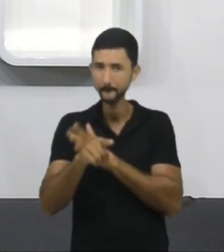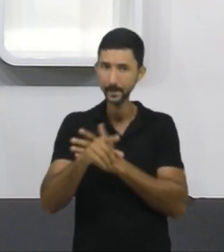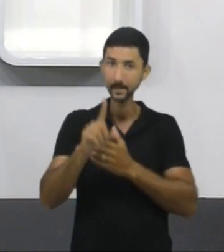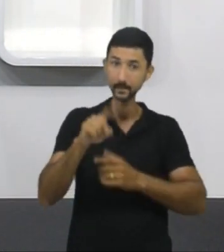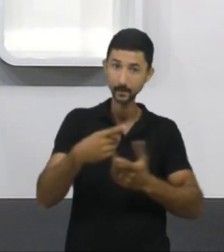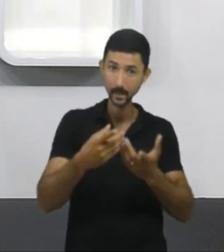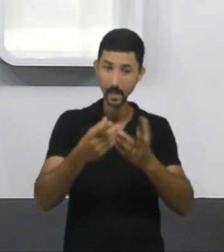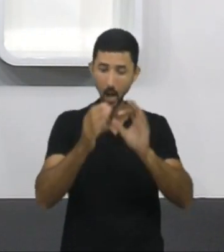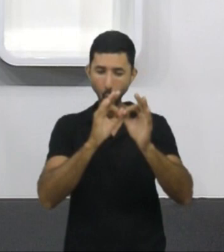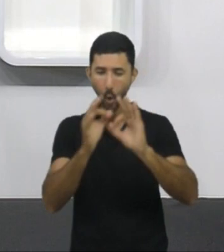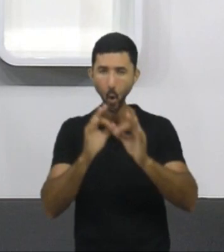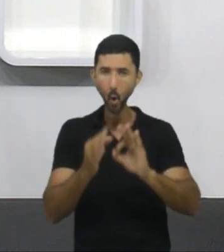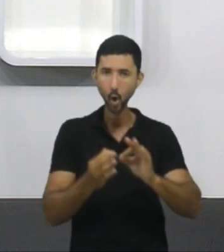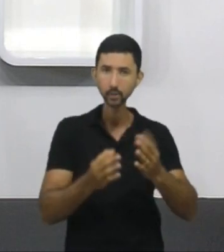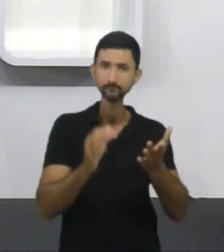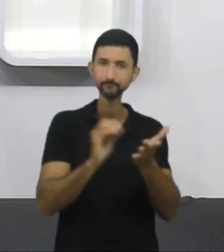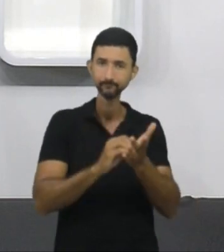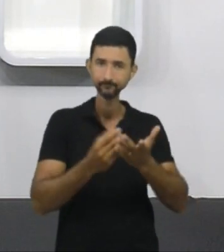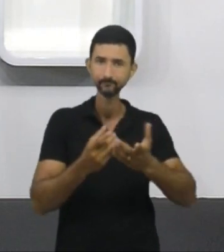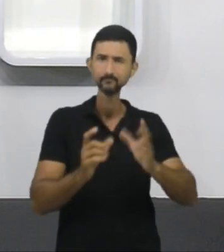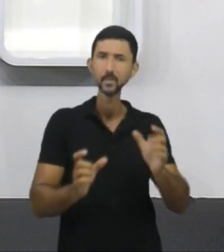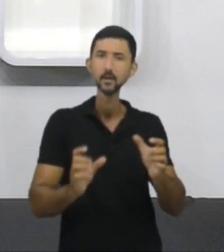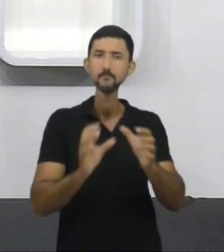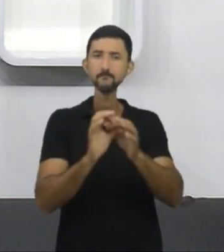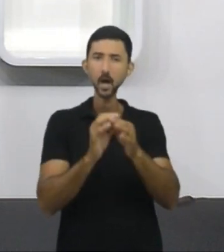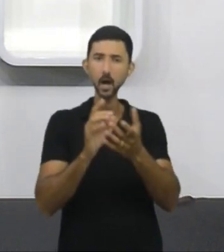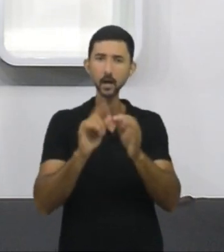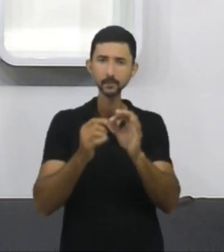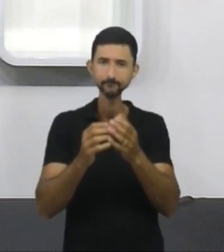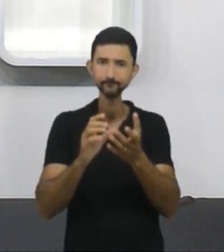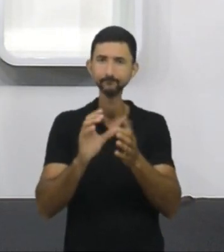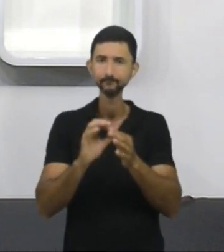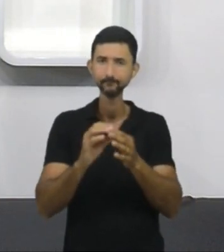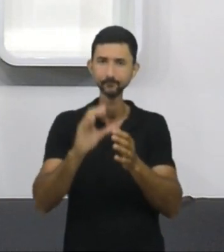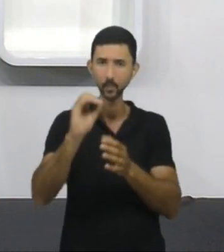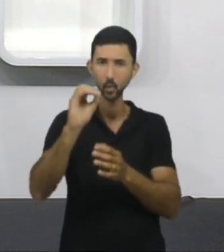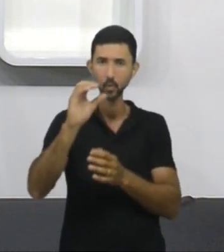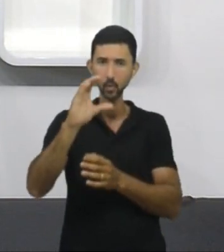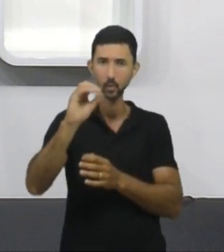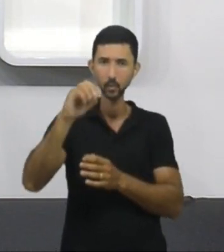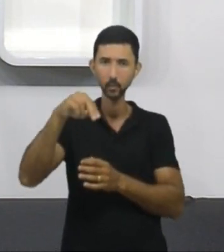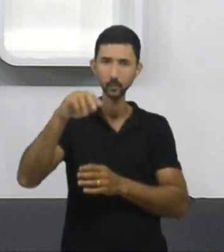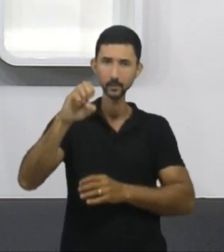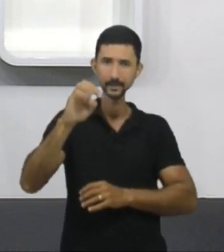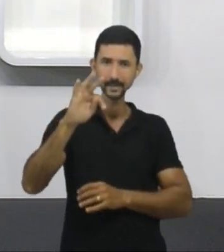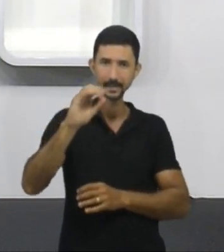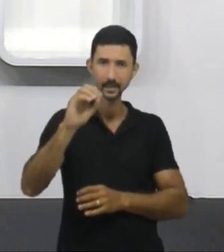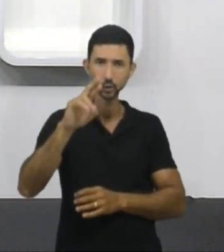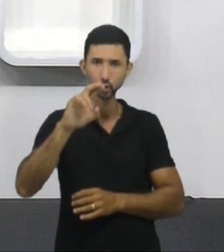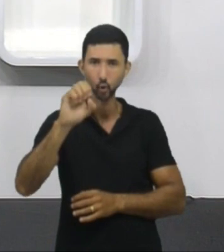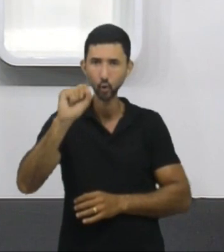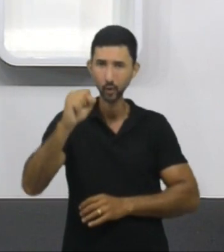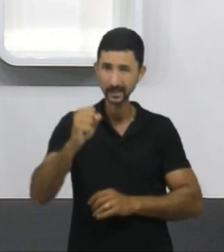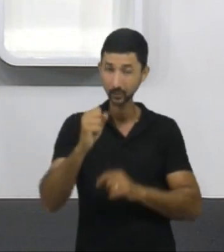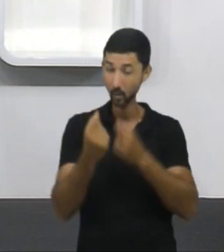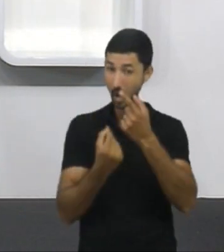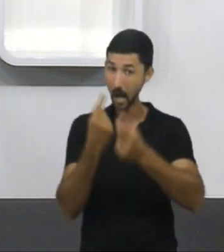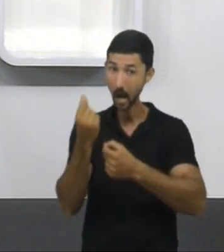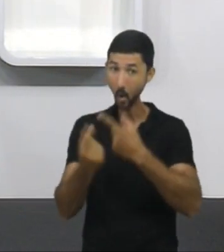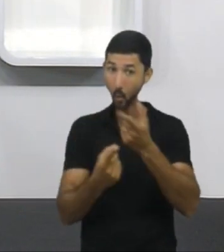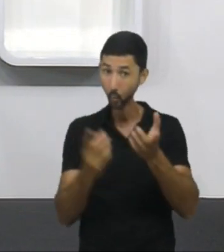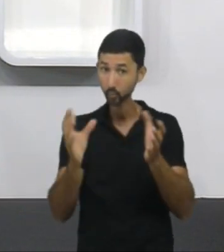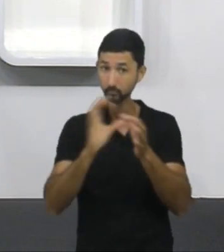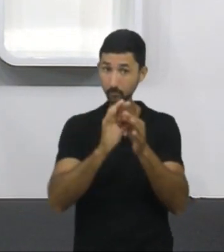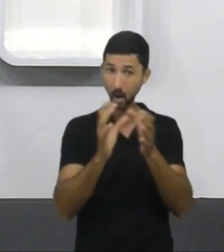são articulados por meio de elementos que nós chamamos de conectores, e hoje nós conhecemos alguns desses